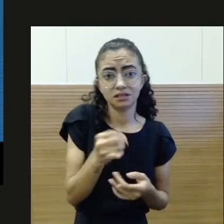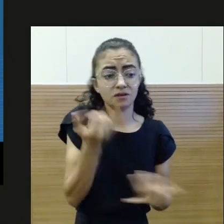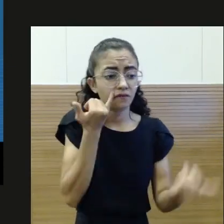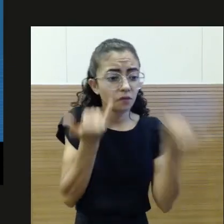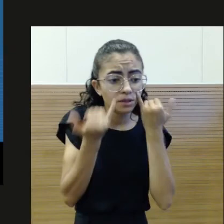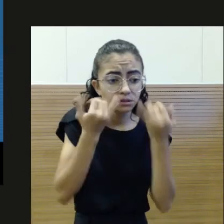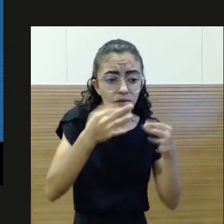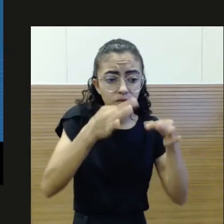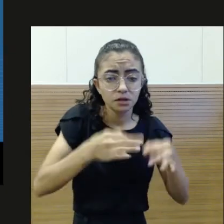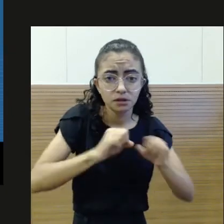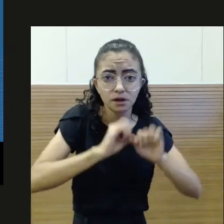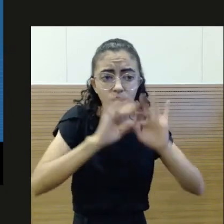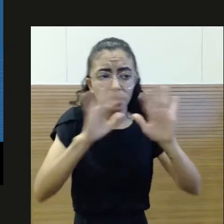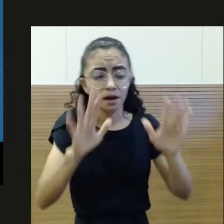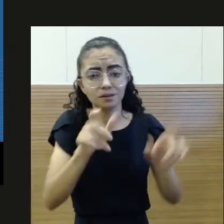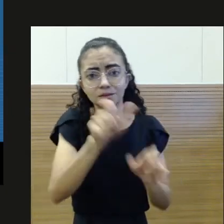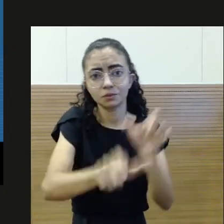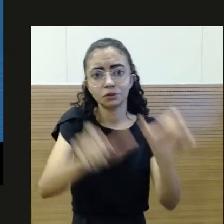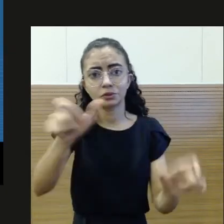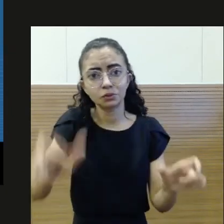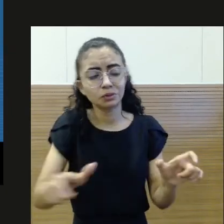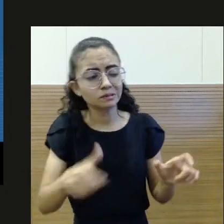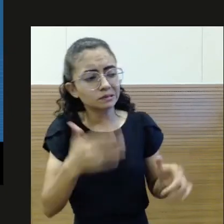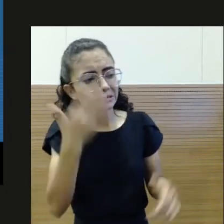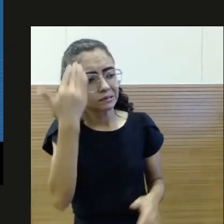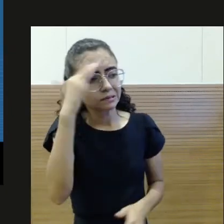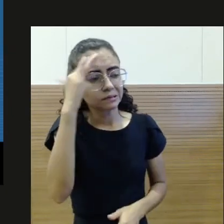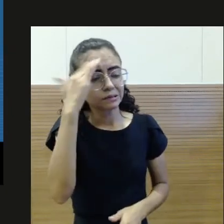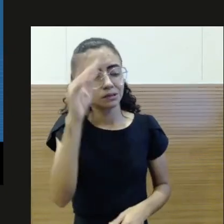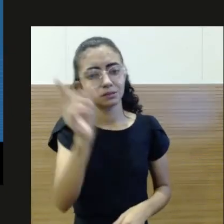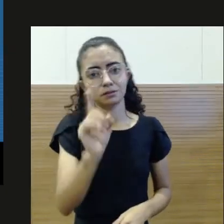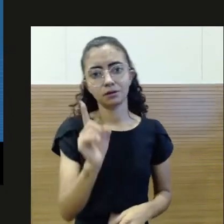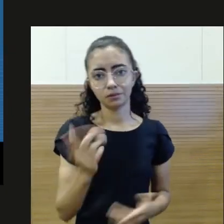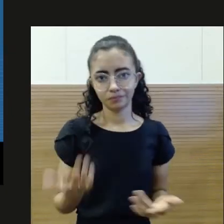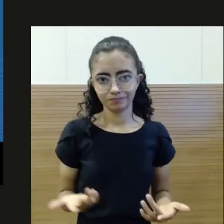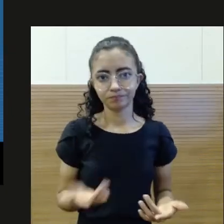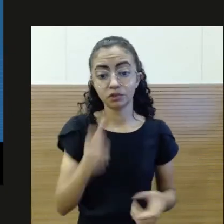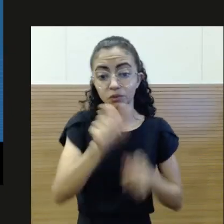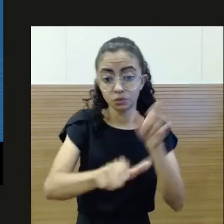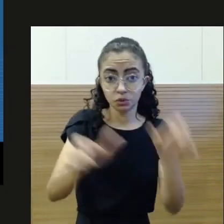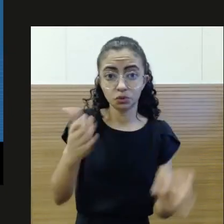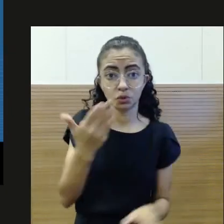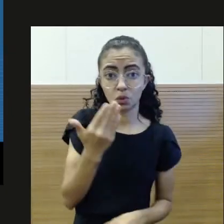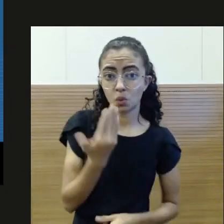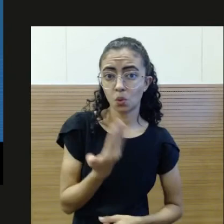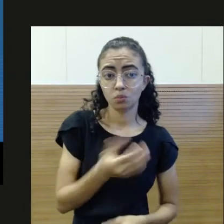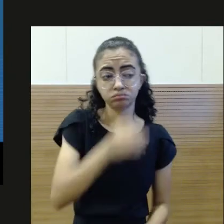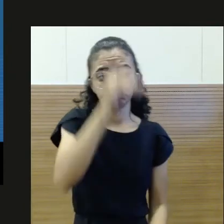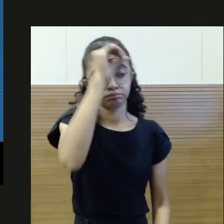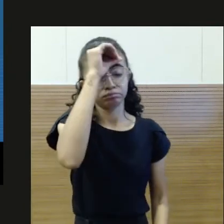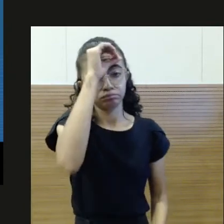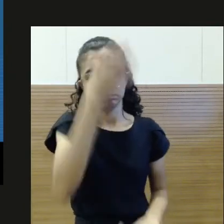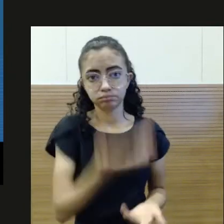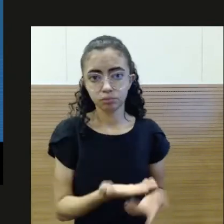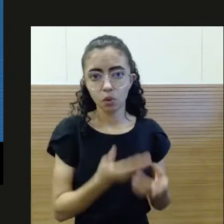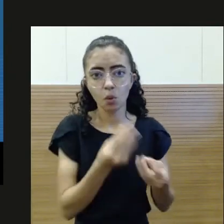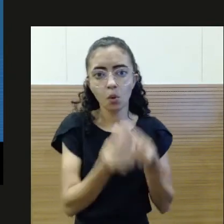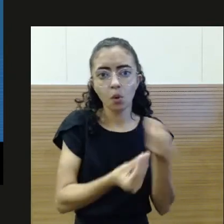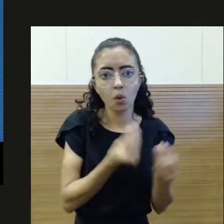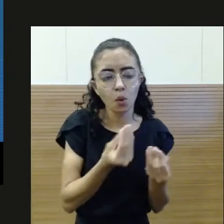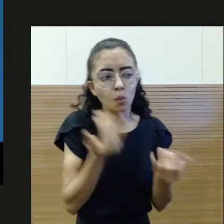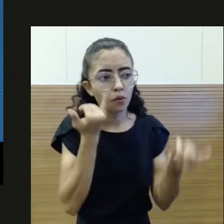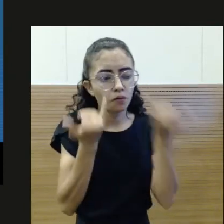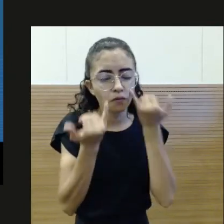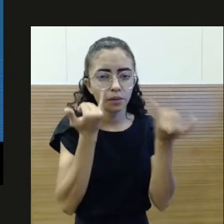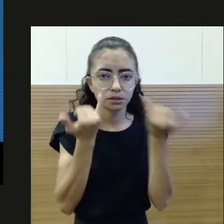um emprego maior, de um esforço cognitivo que os consumidores não fazem. A gente já sabe disso desde a década dos